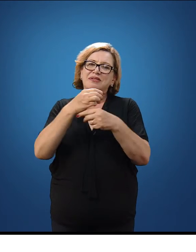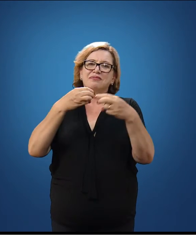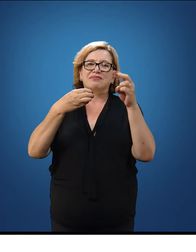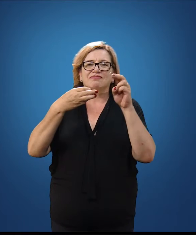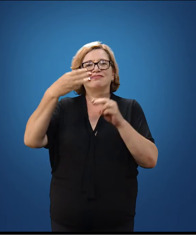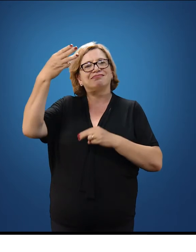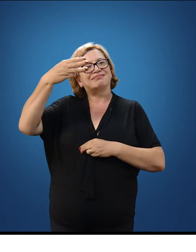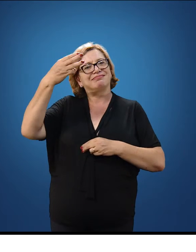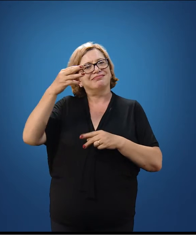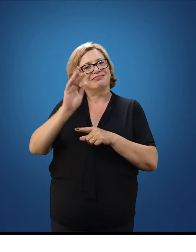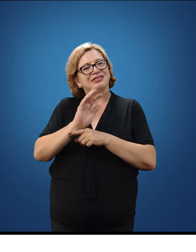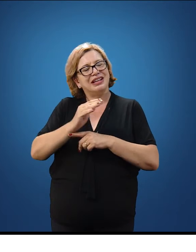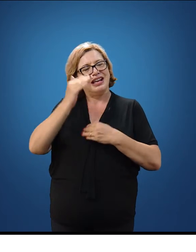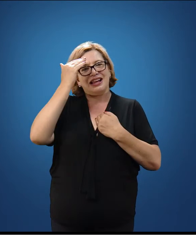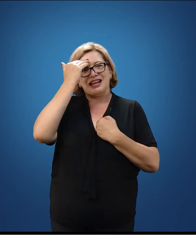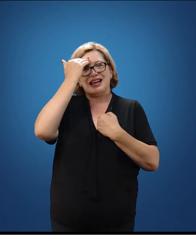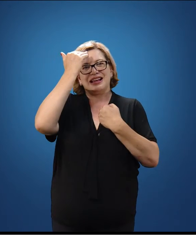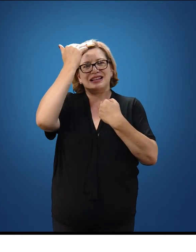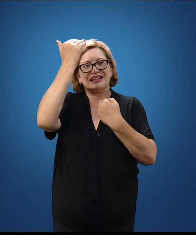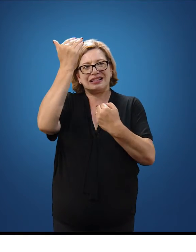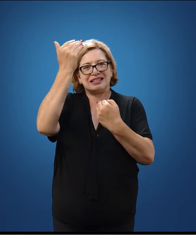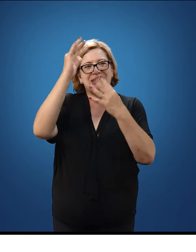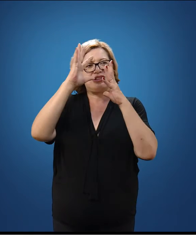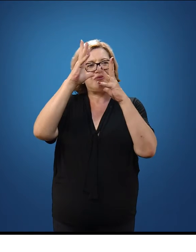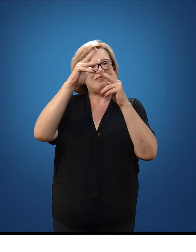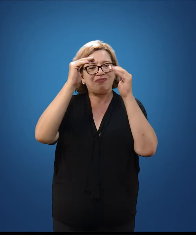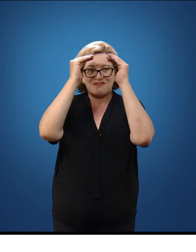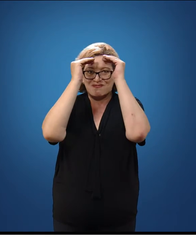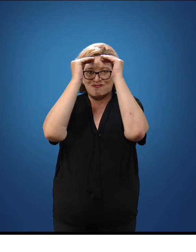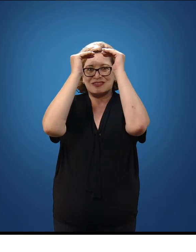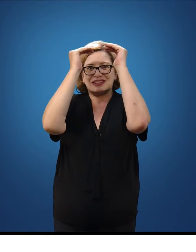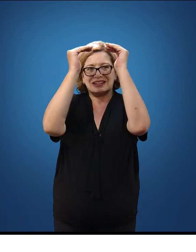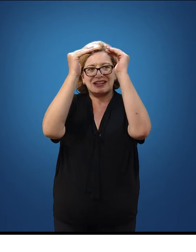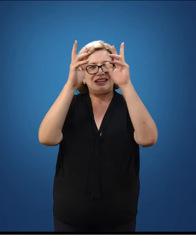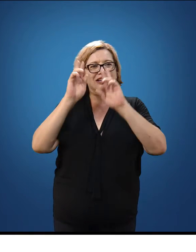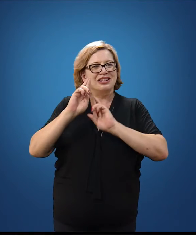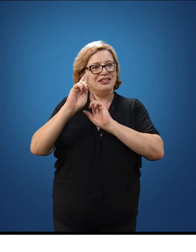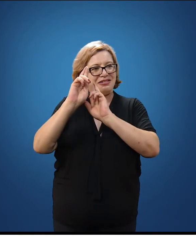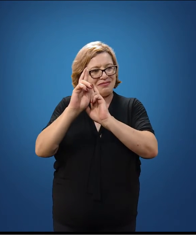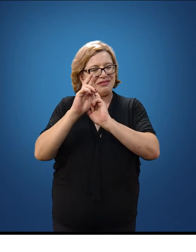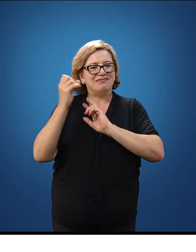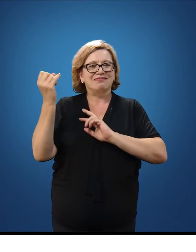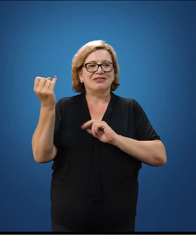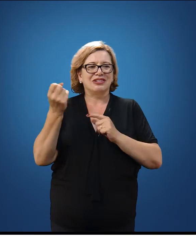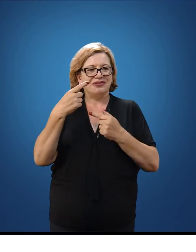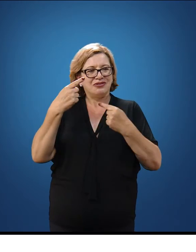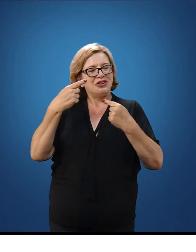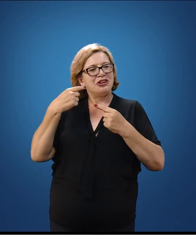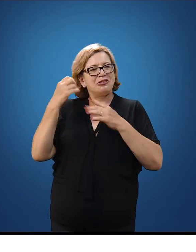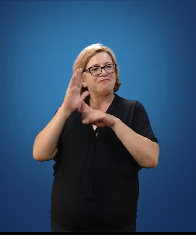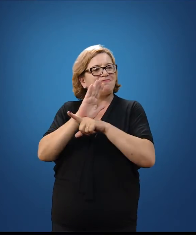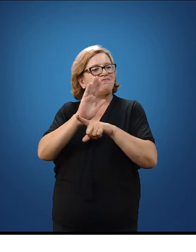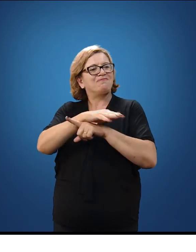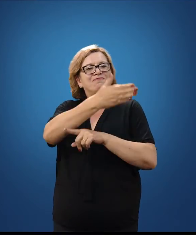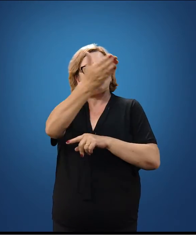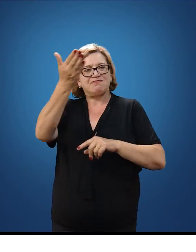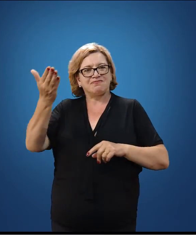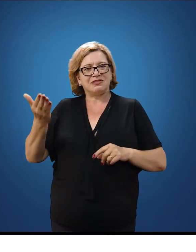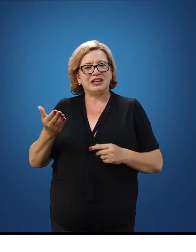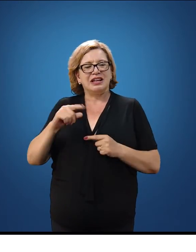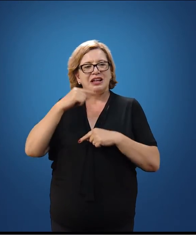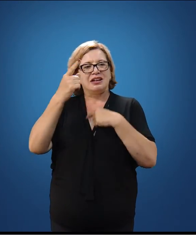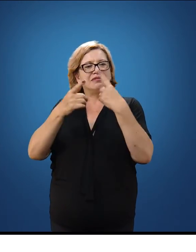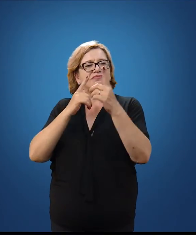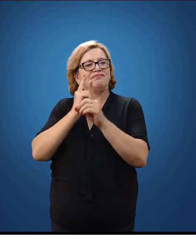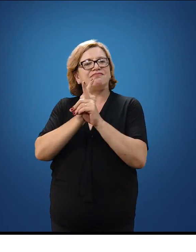terceiro vídeo. Eu gostaria de agradecer a atenção de vocês e espero que tenha sido de grande valia o que discutimos aqui. Até mais!